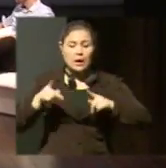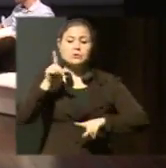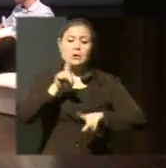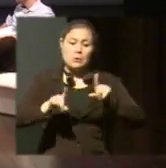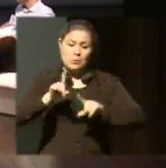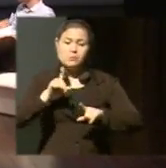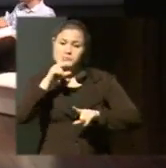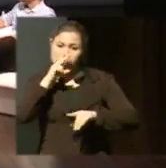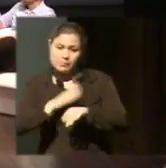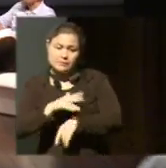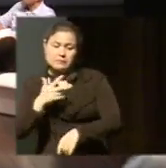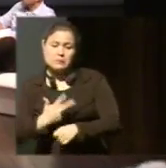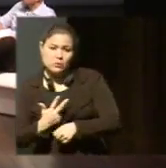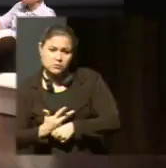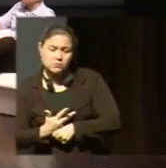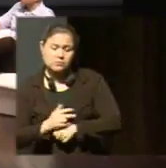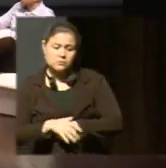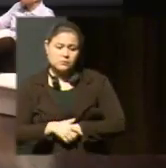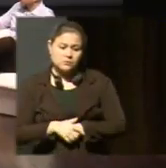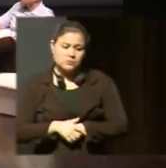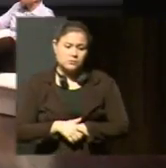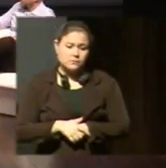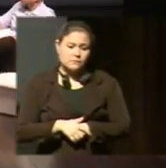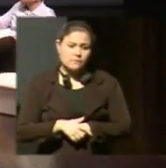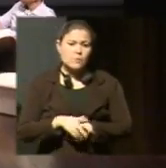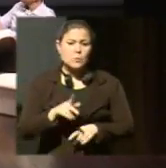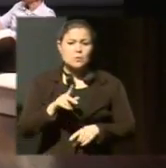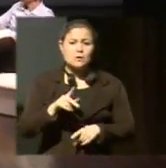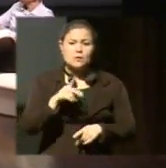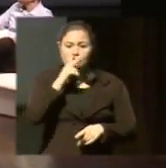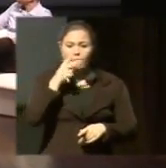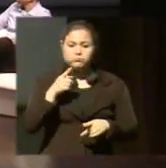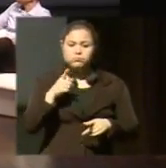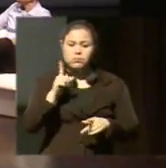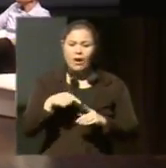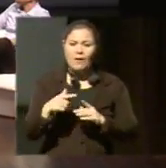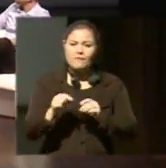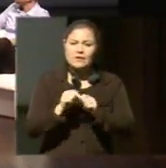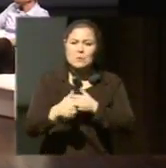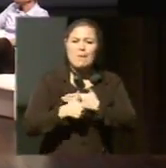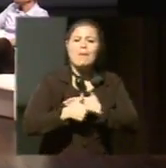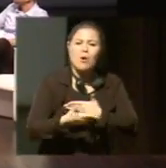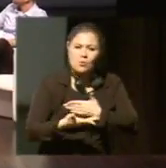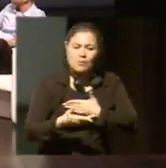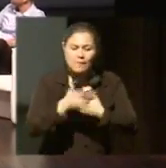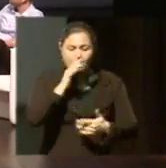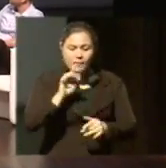alguns personagens idosos que dão luz ao protagonista, mas às vezes eles são representados como